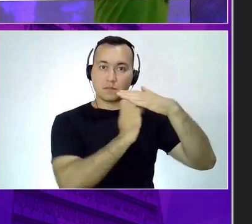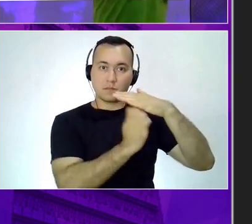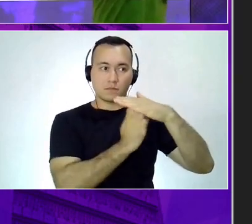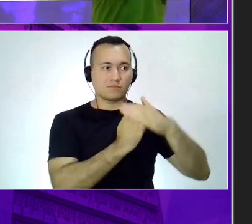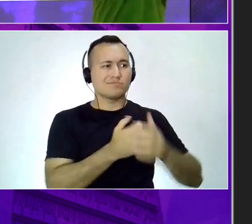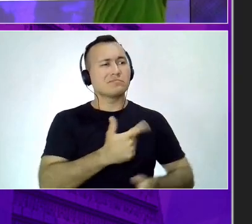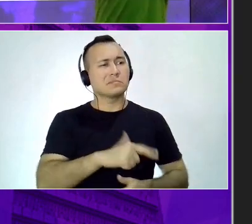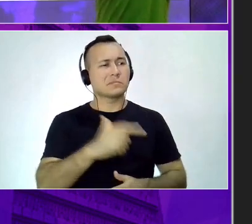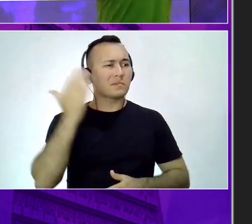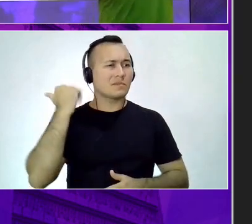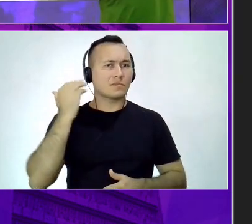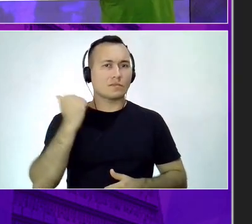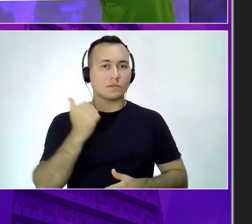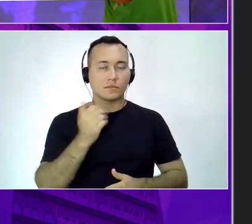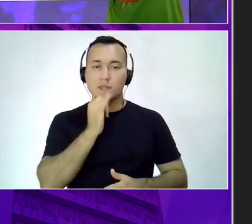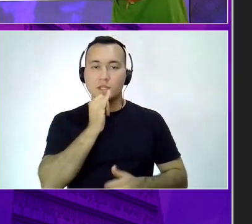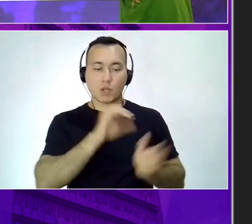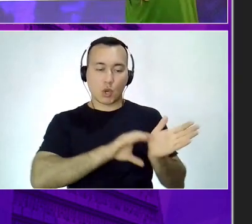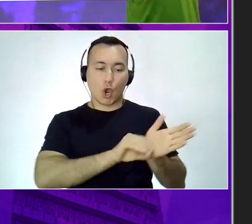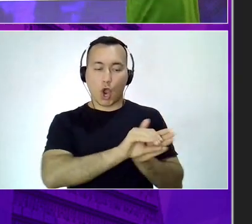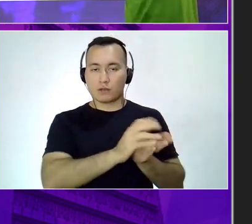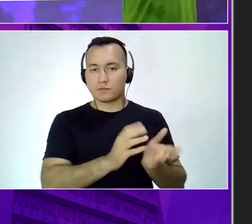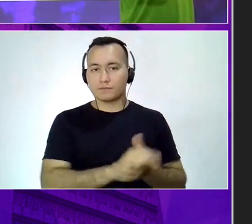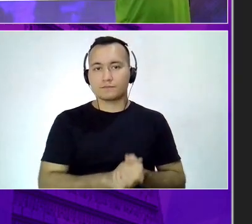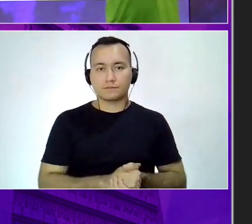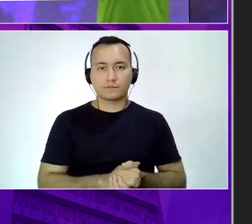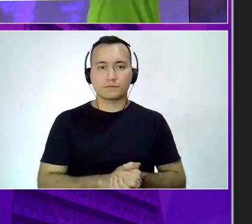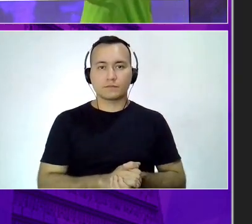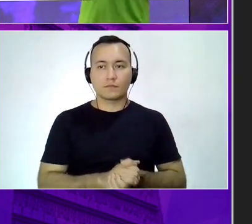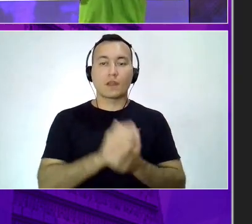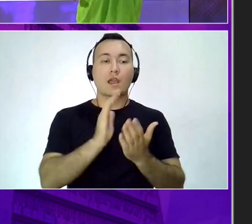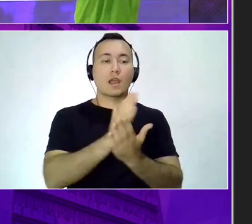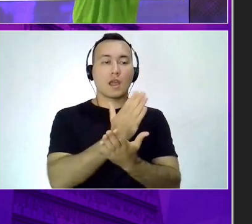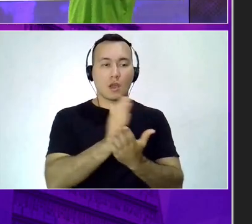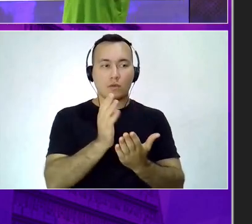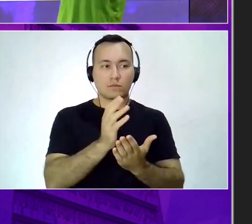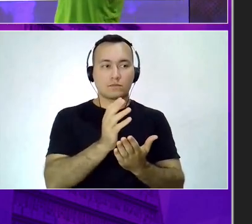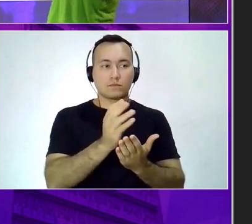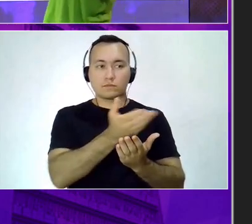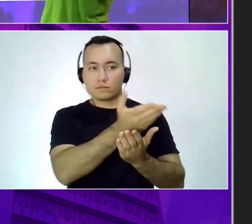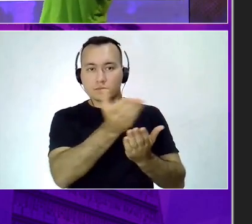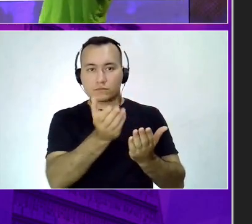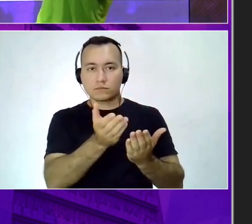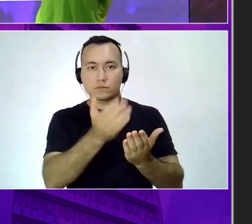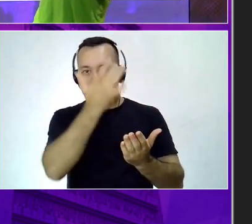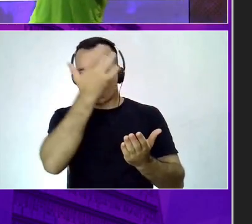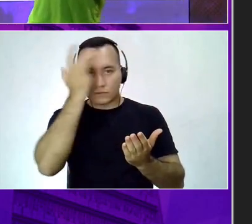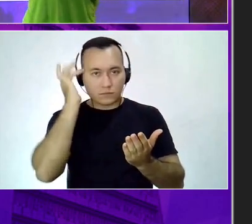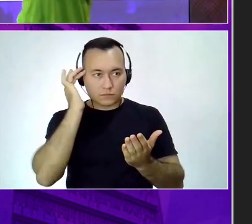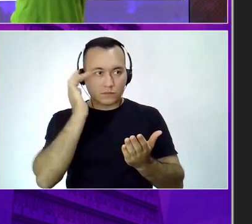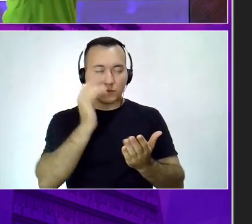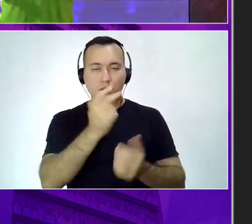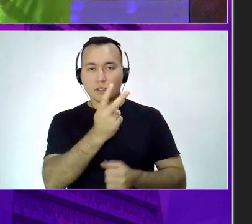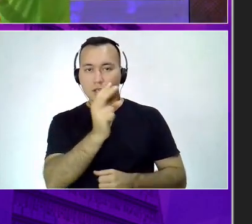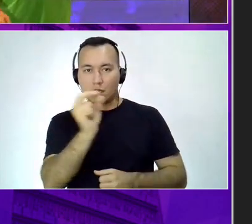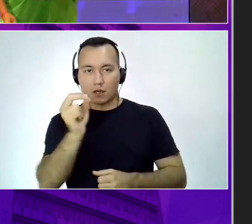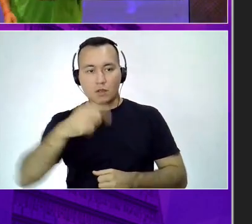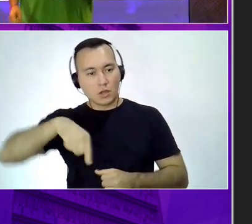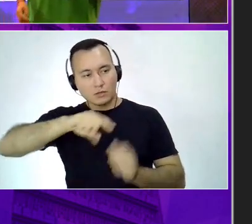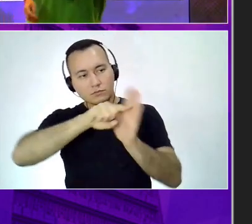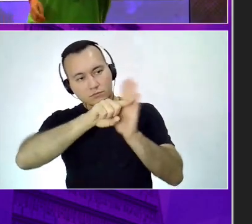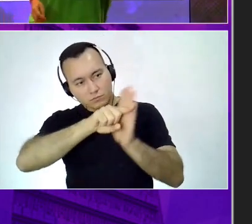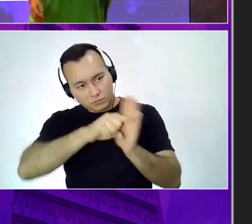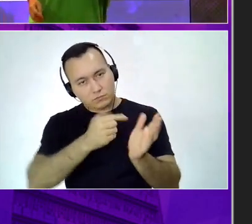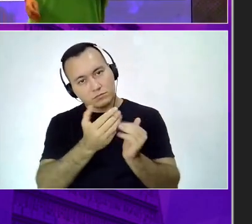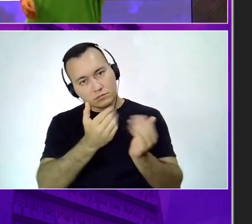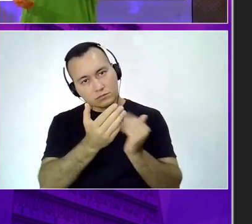fazíamos entrevistas para 200 e selecionávamos 36 hipsters, hackers e hustlers, obrigado,